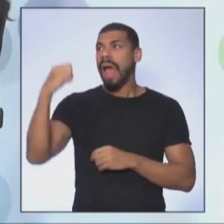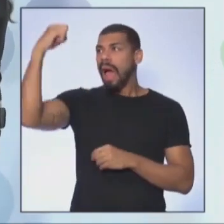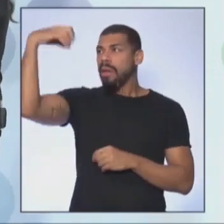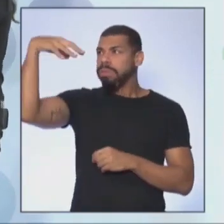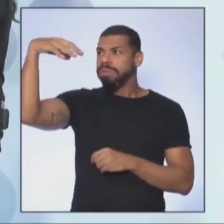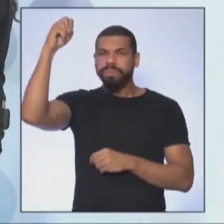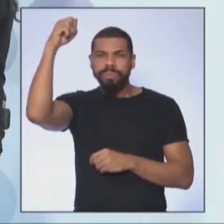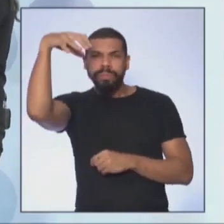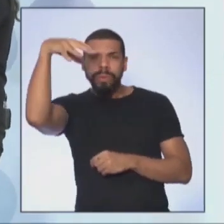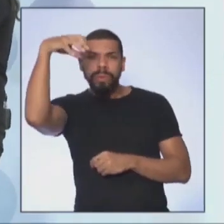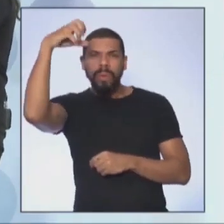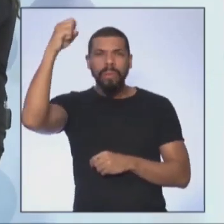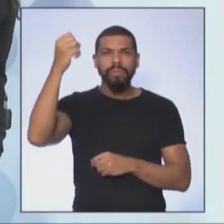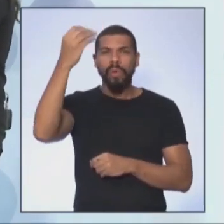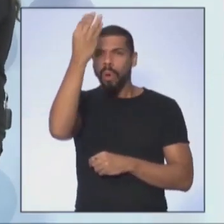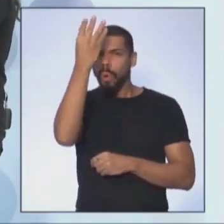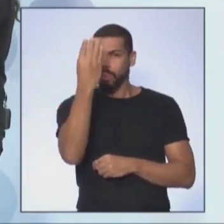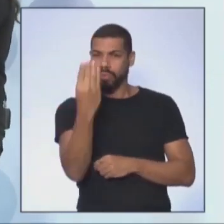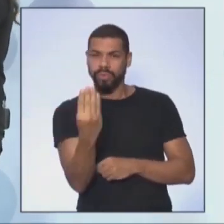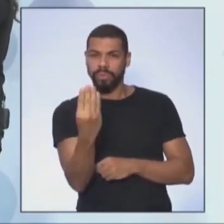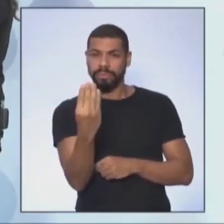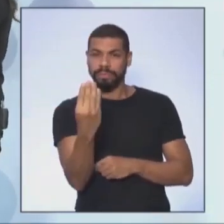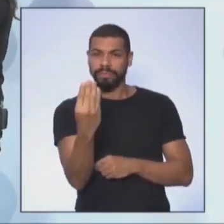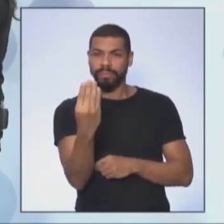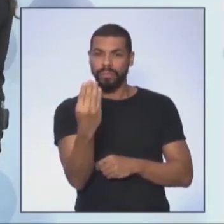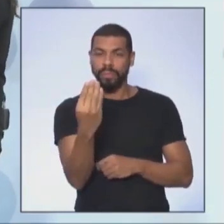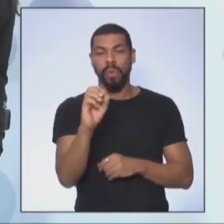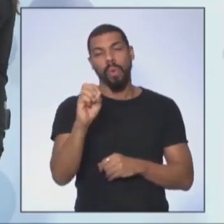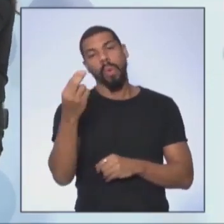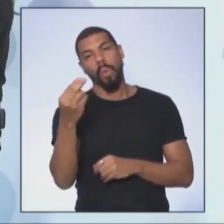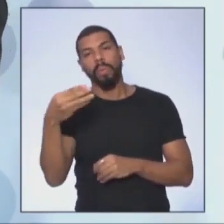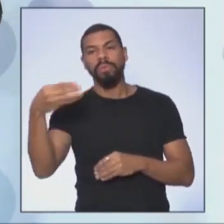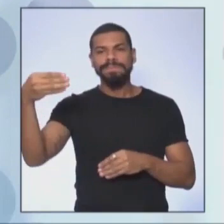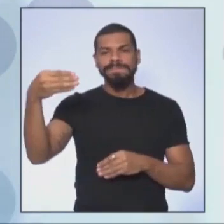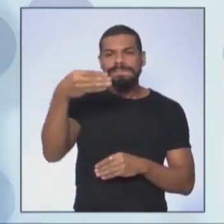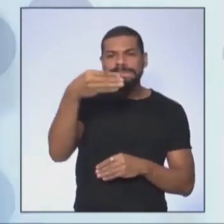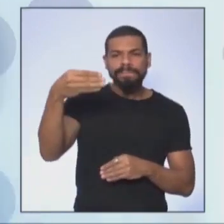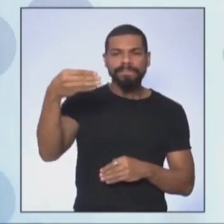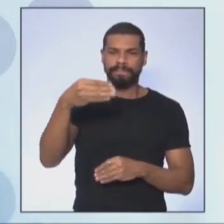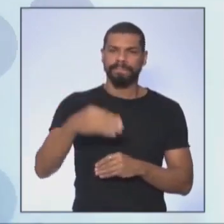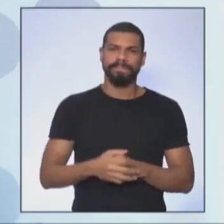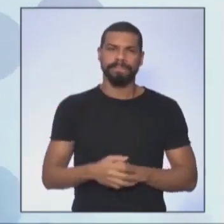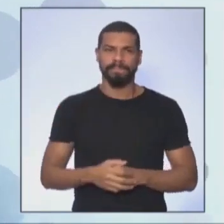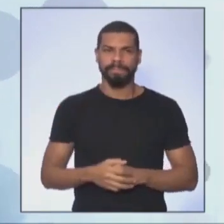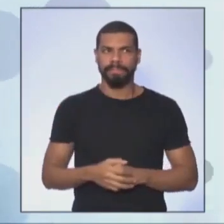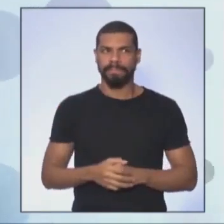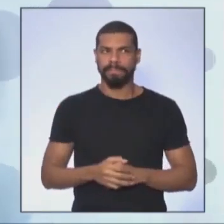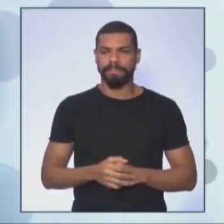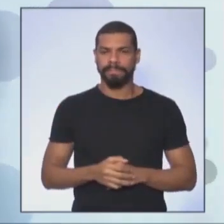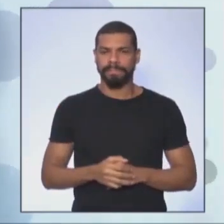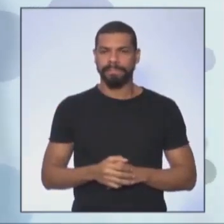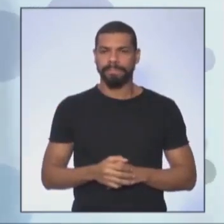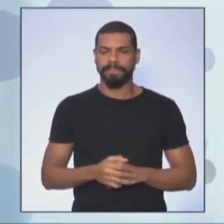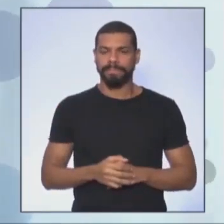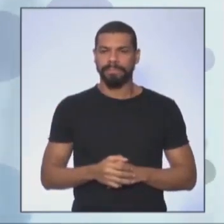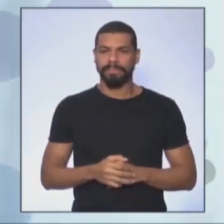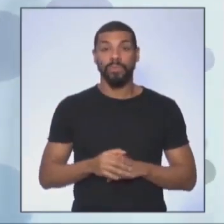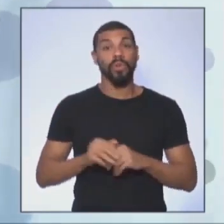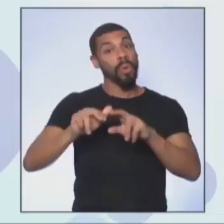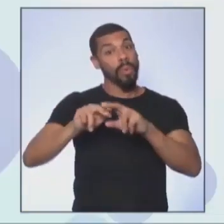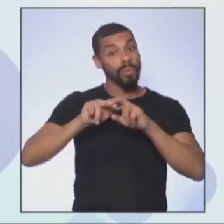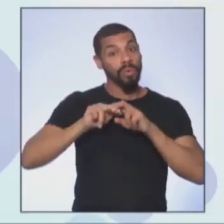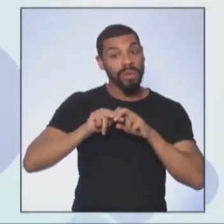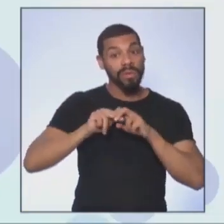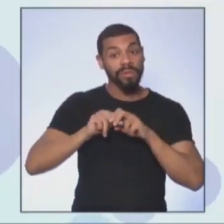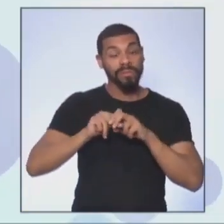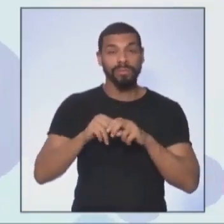passar em um sentido. Porque ela interage com as moléculas e a luz só passa em um sentido. Por isso que, quando